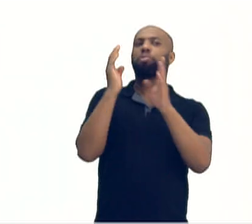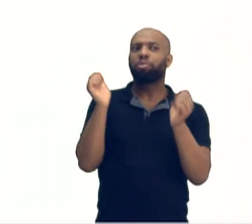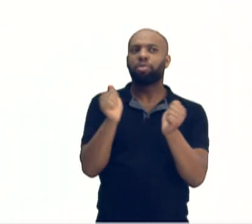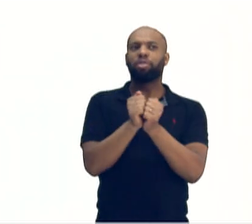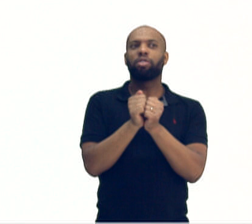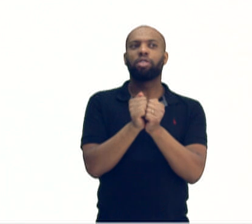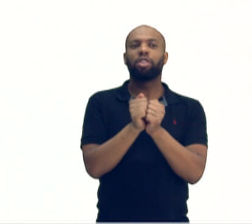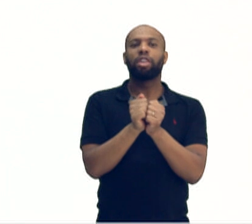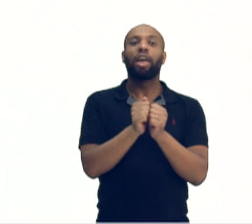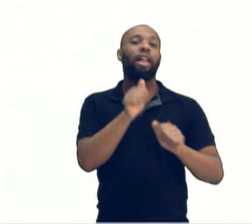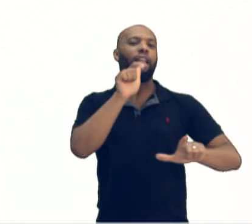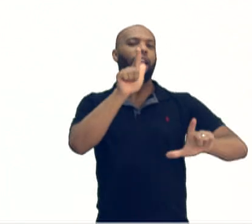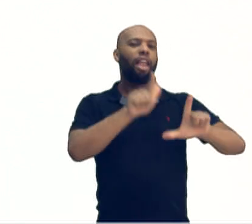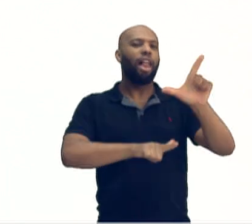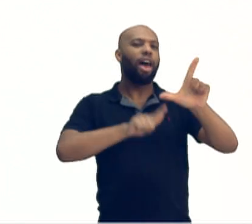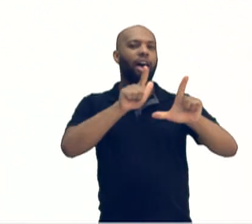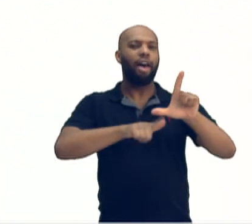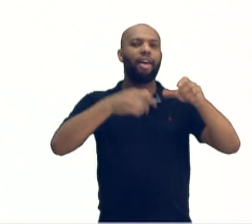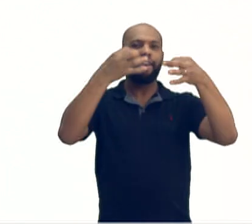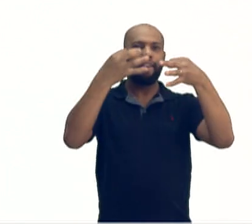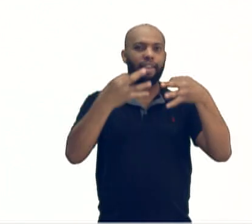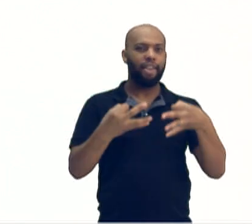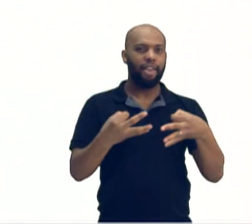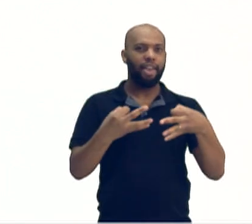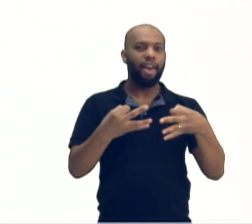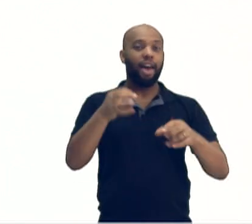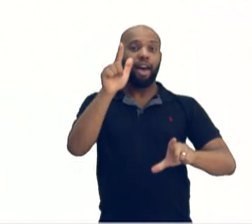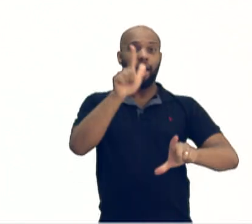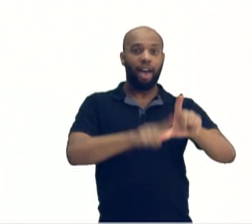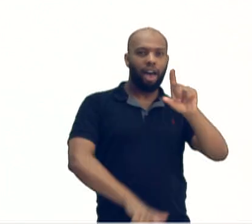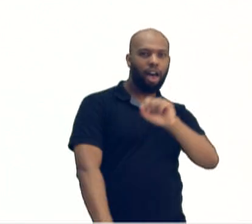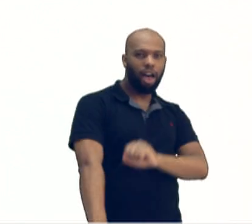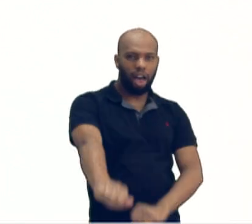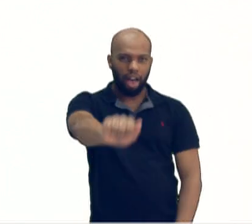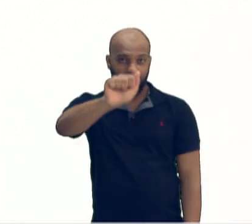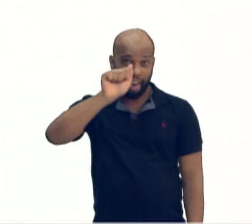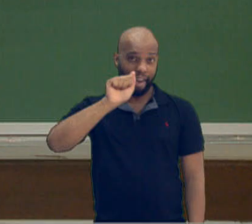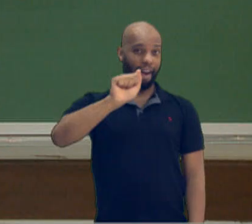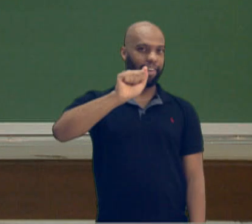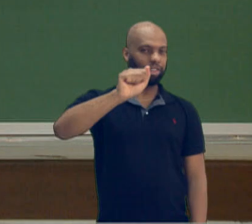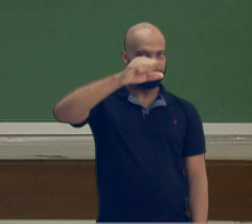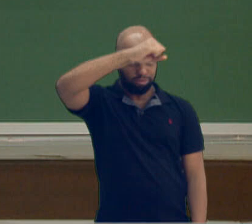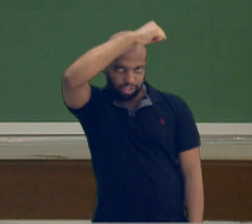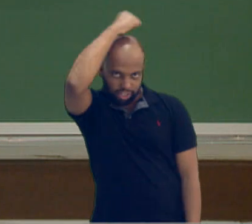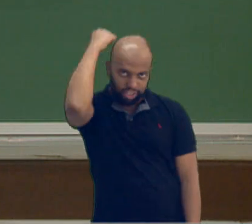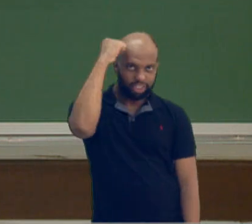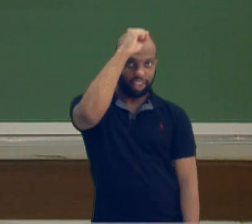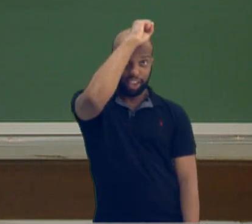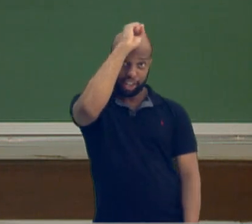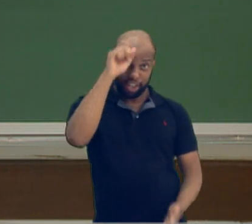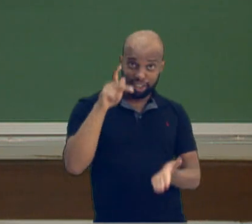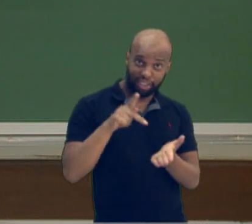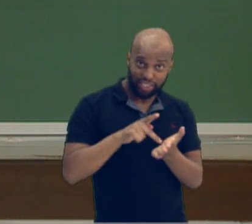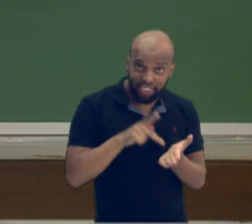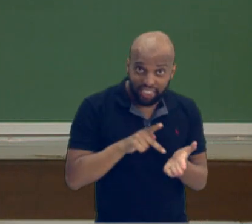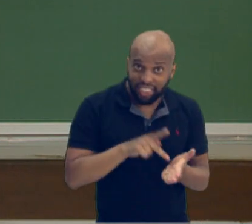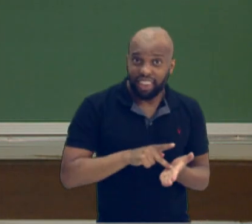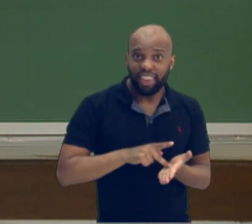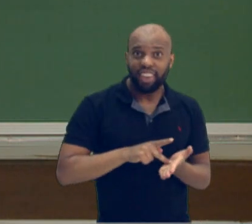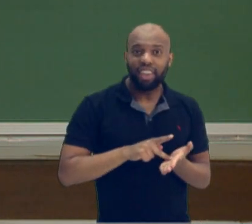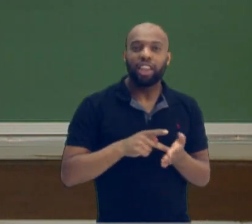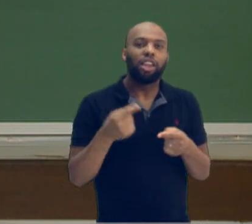juntos. Alternativa correta, letra A. O sagrado, não é mesmo? Na